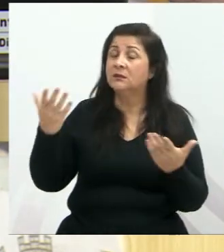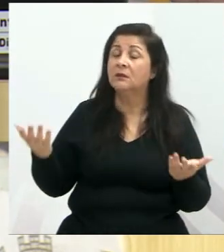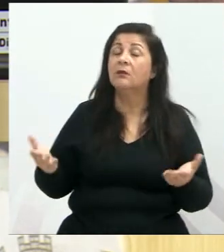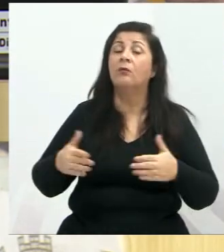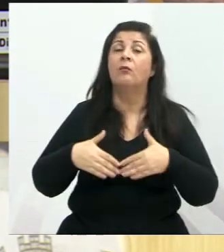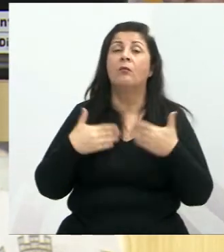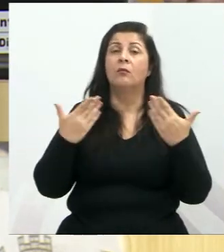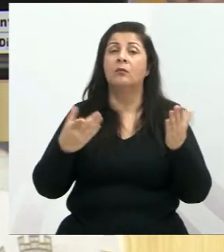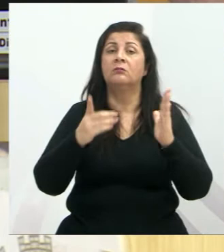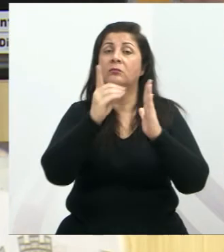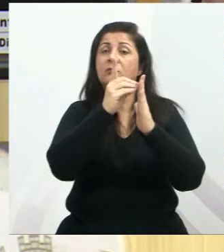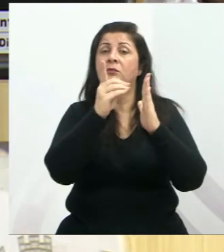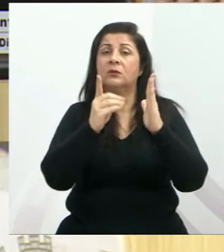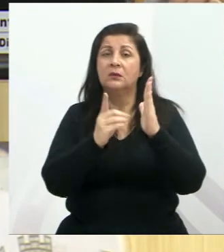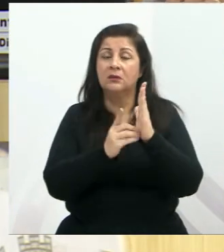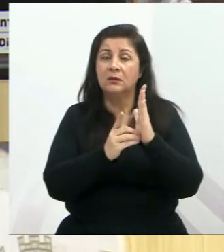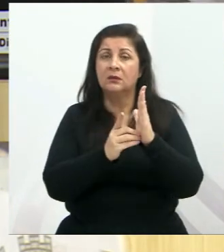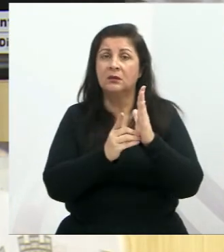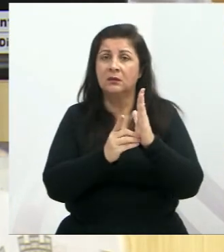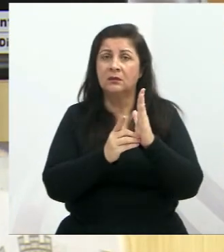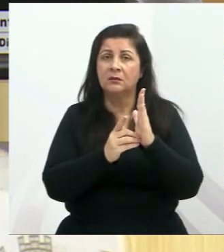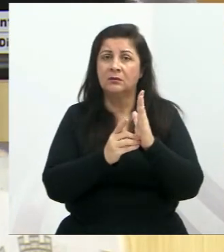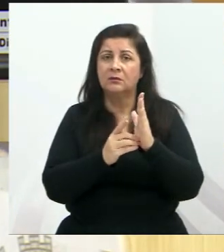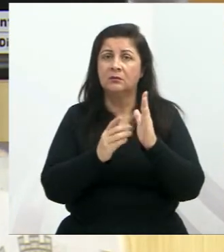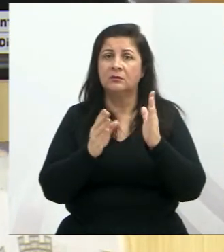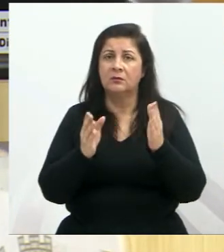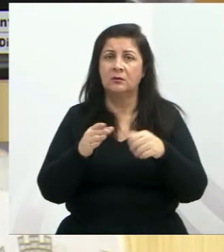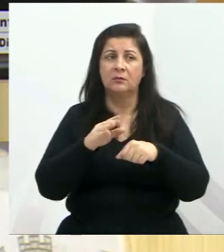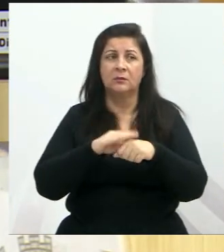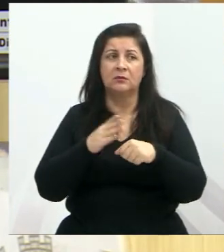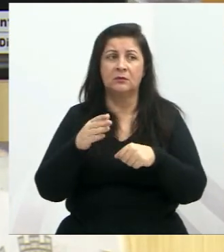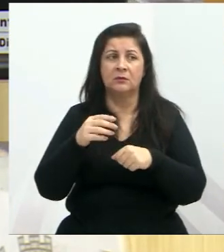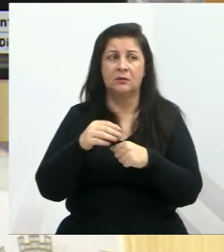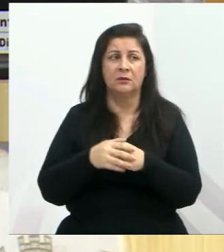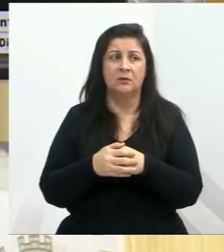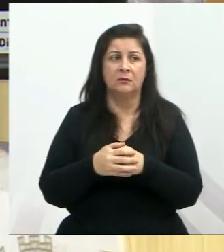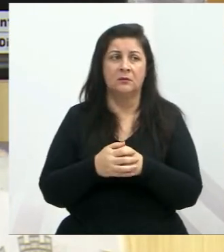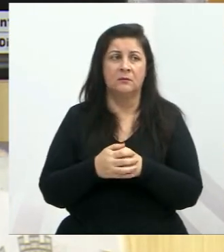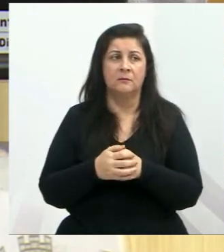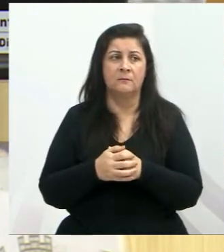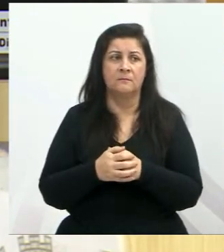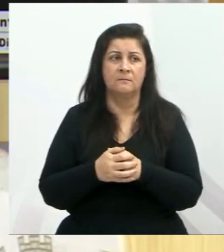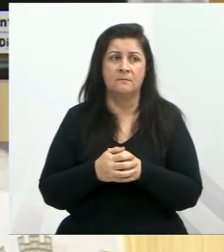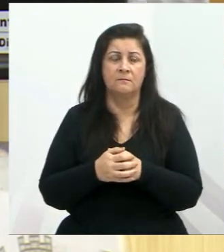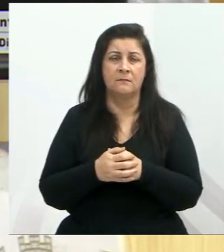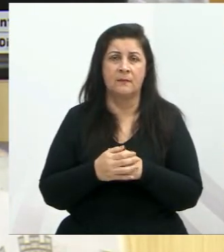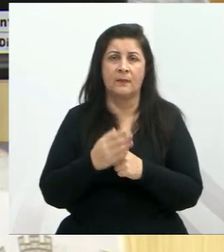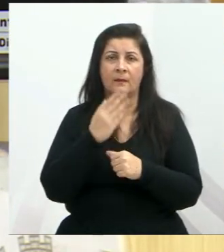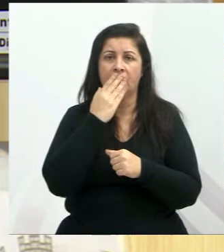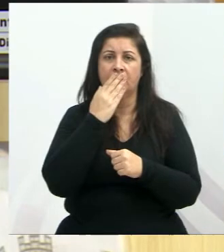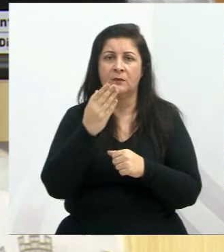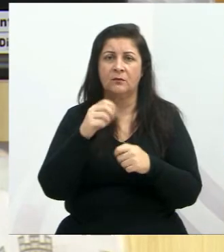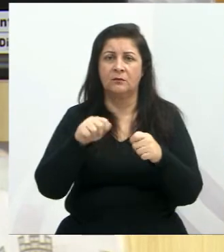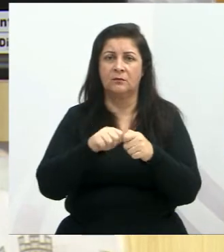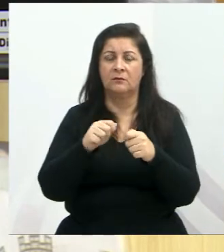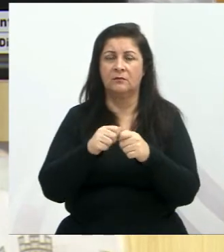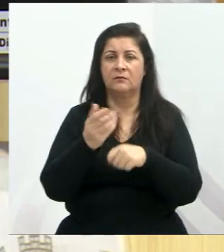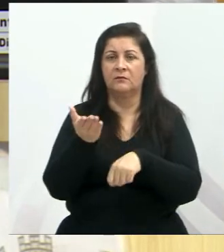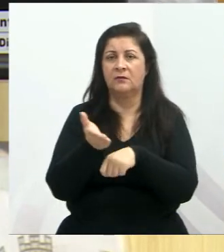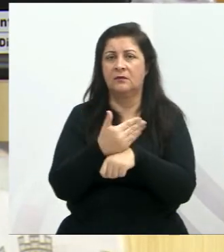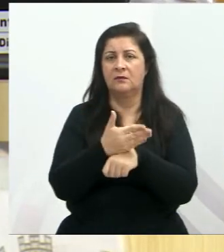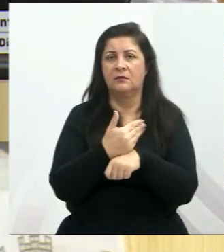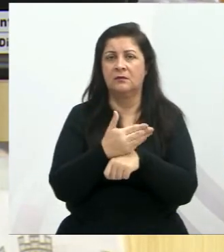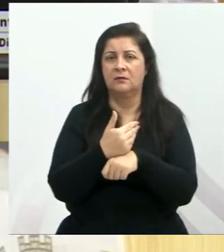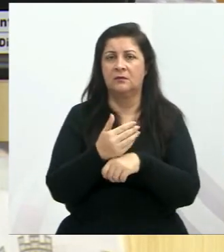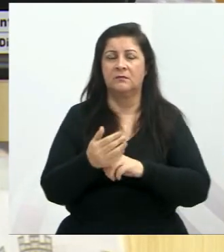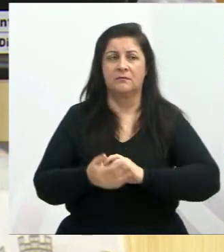decreto estadual foi estendido até 11 de abril? Senhor presidente, esse pedido eu fiz bem antes,